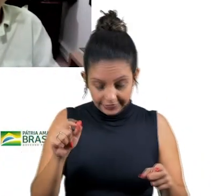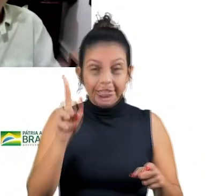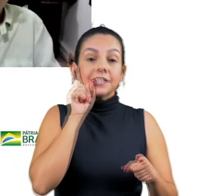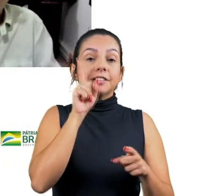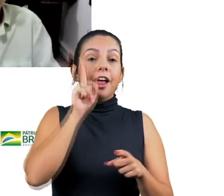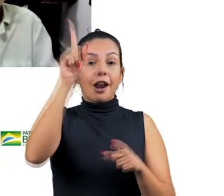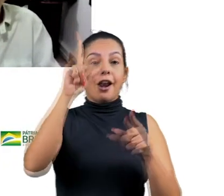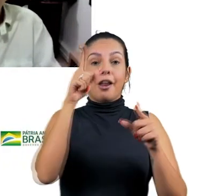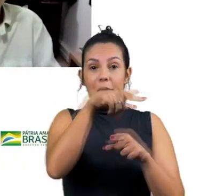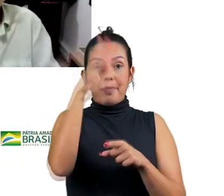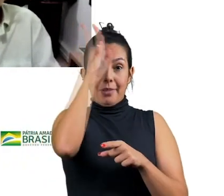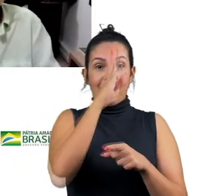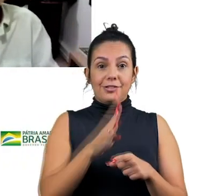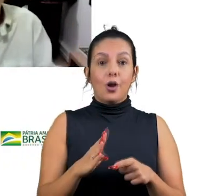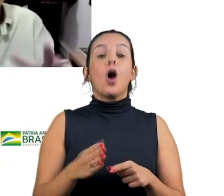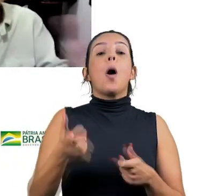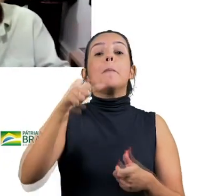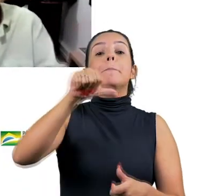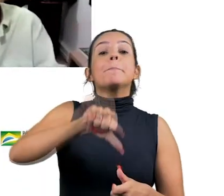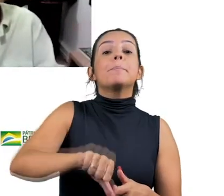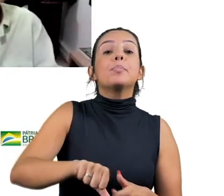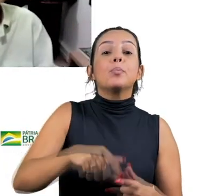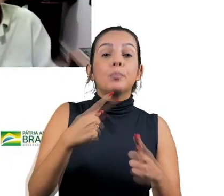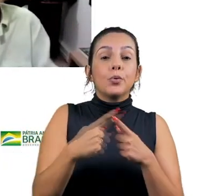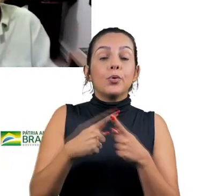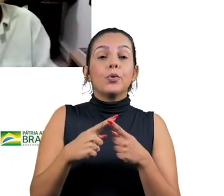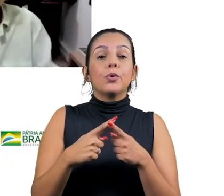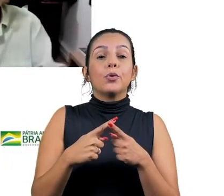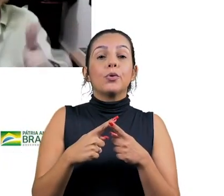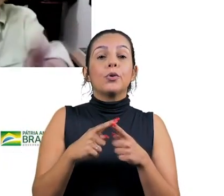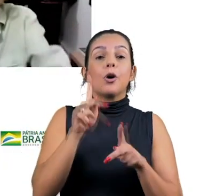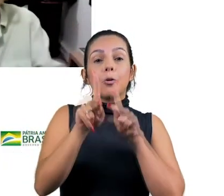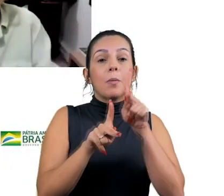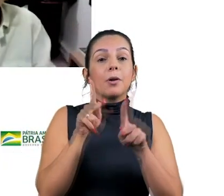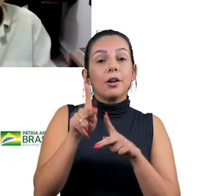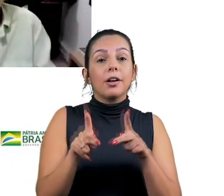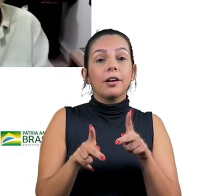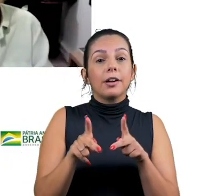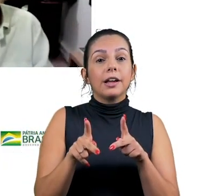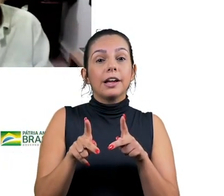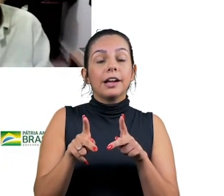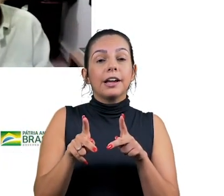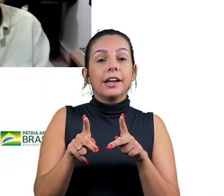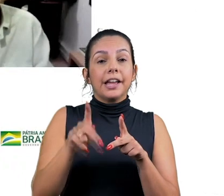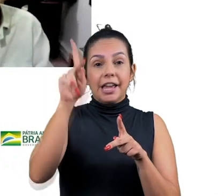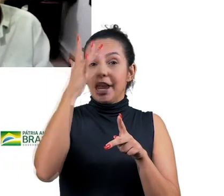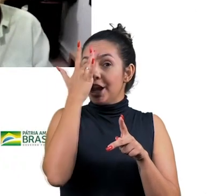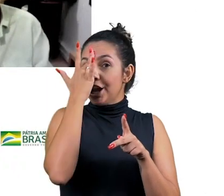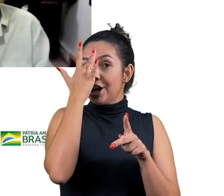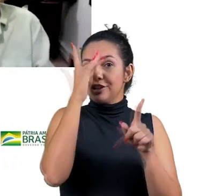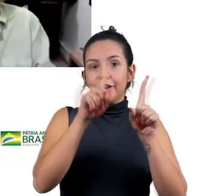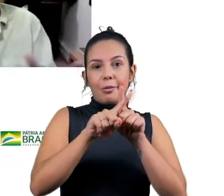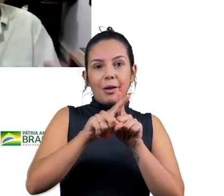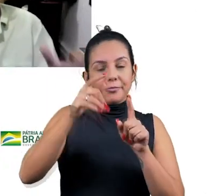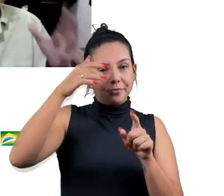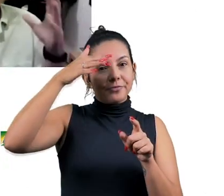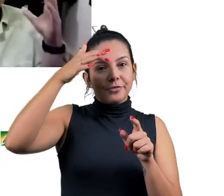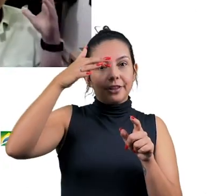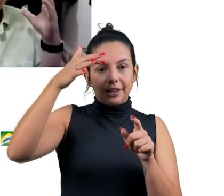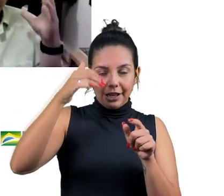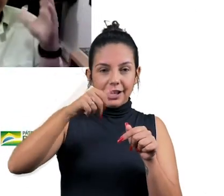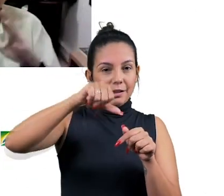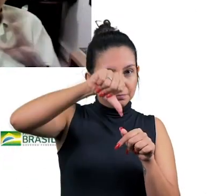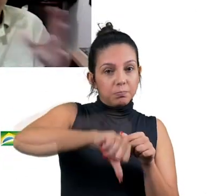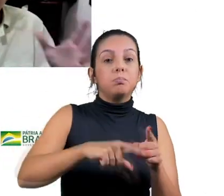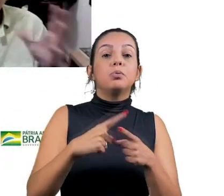Unidos e Brasil. Qual que está piorando muito por conta até da escala da população? Índia, outro governante incidental, o Modi. Quer